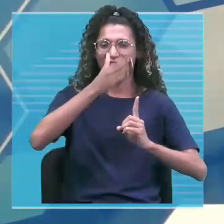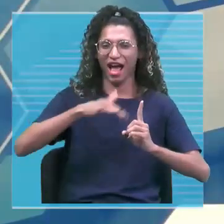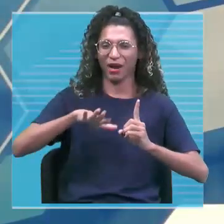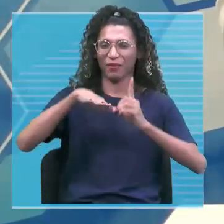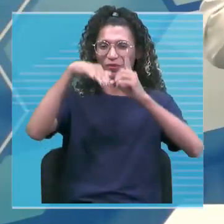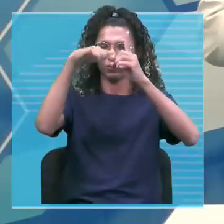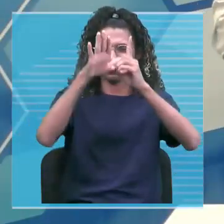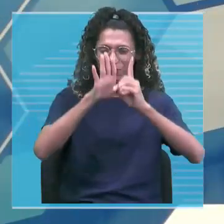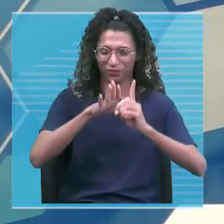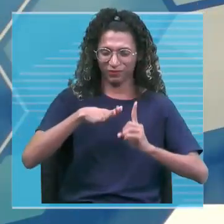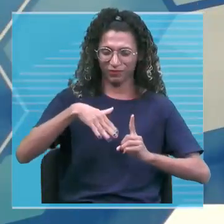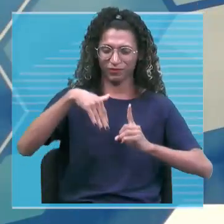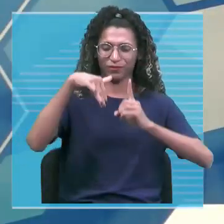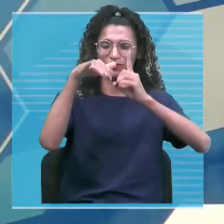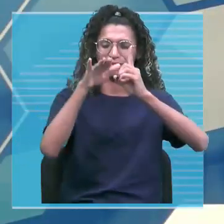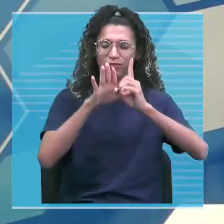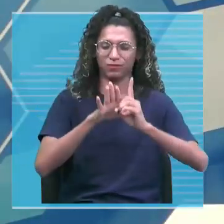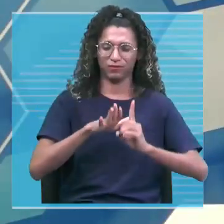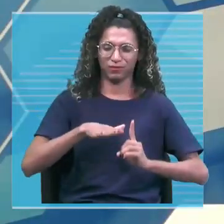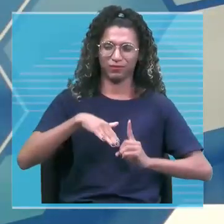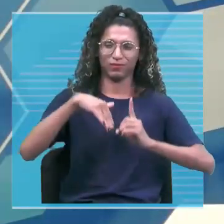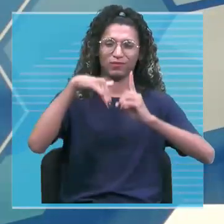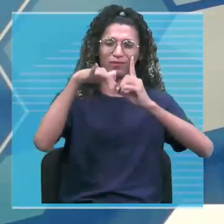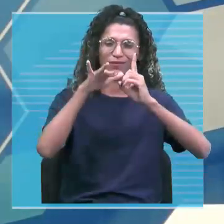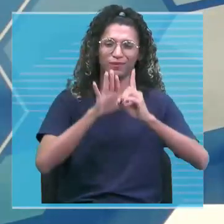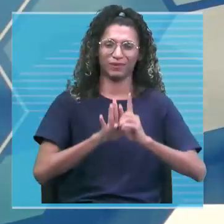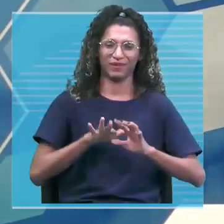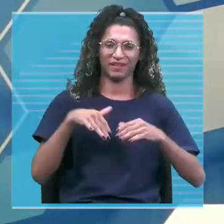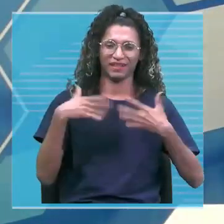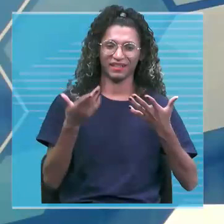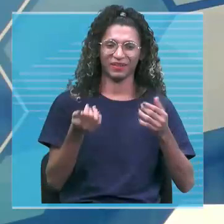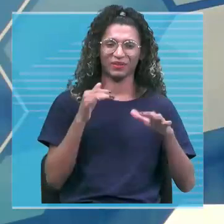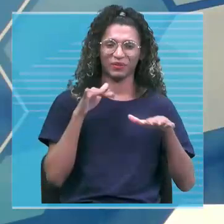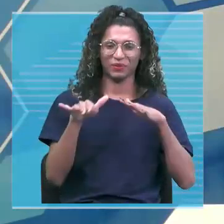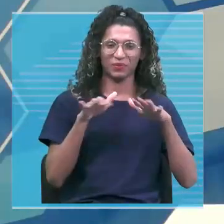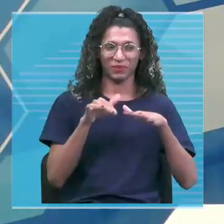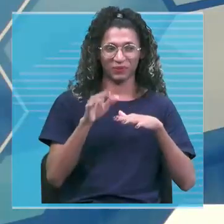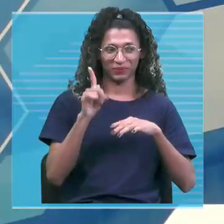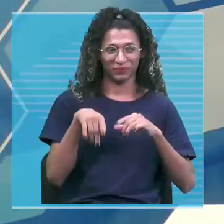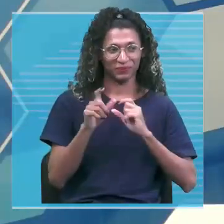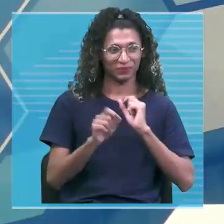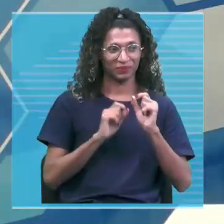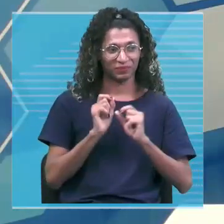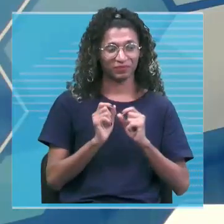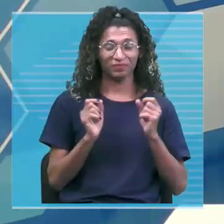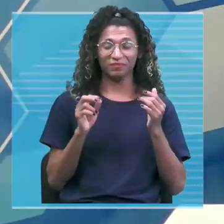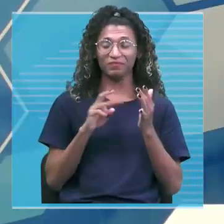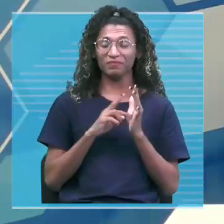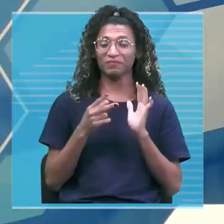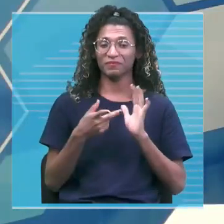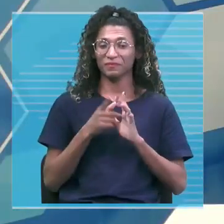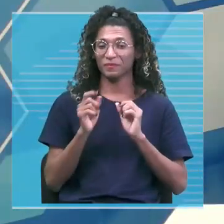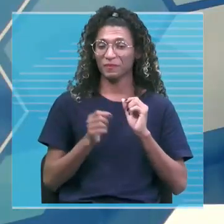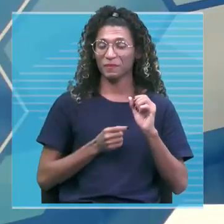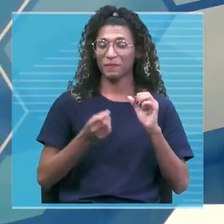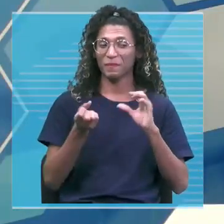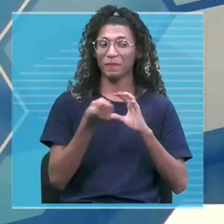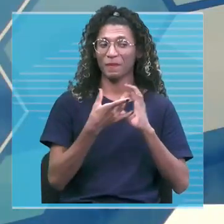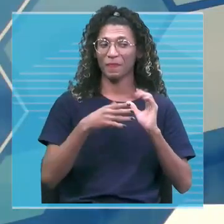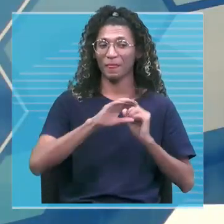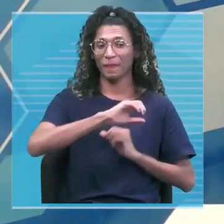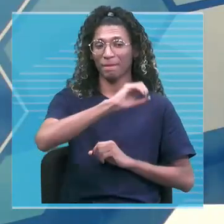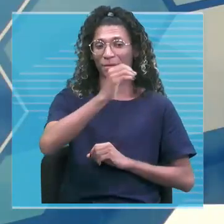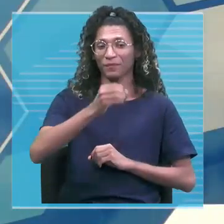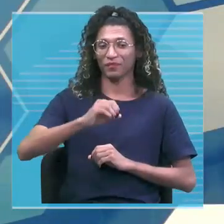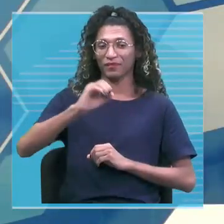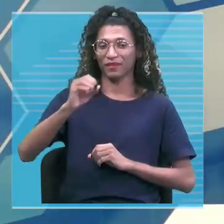águas né então esse movimento seria um movimento em que caracteriza a onda mista vai